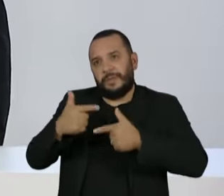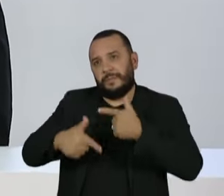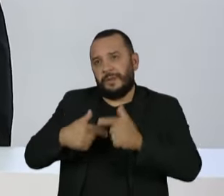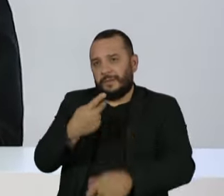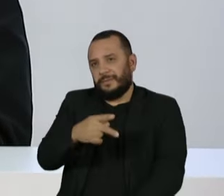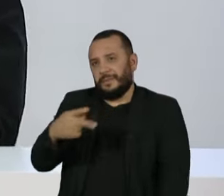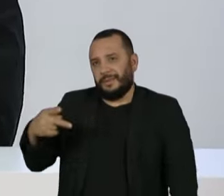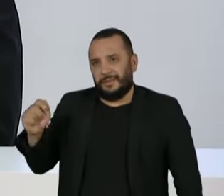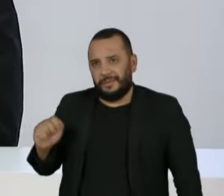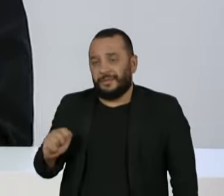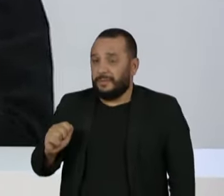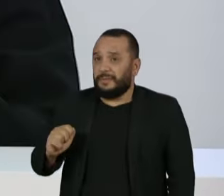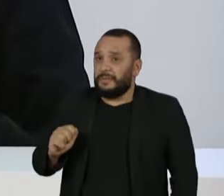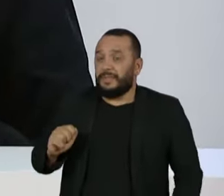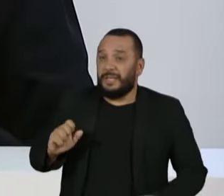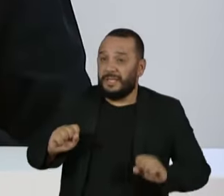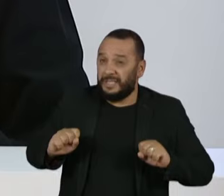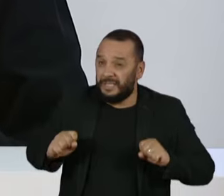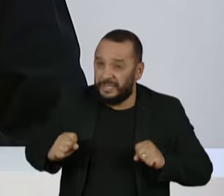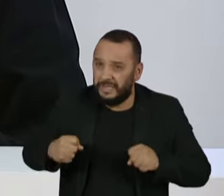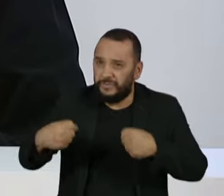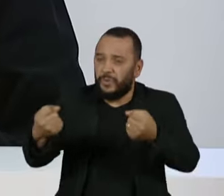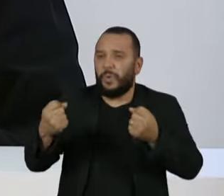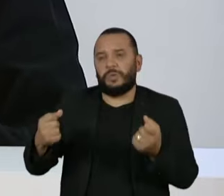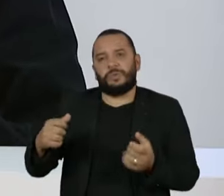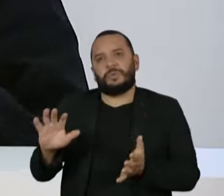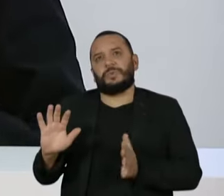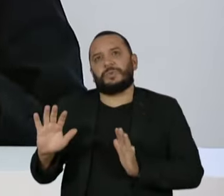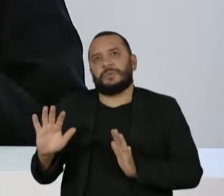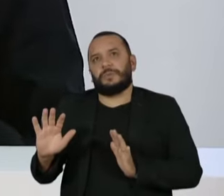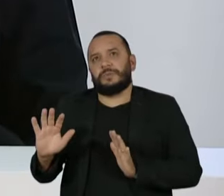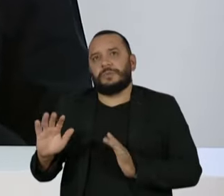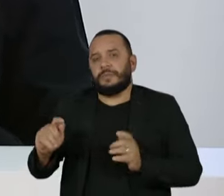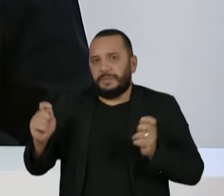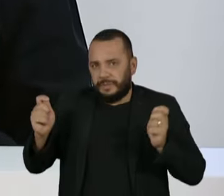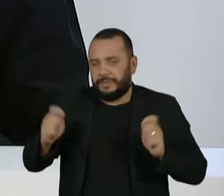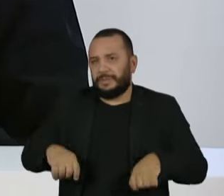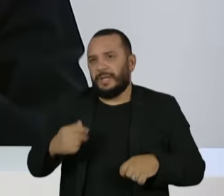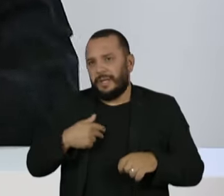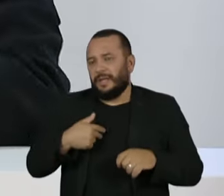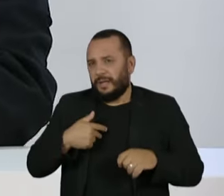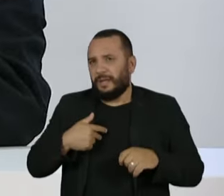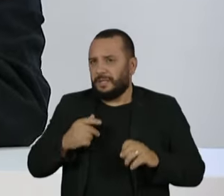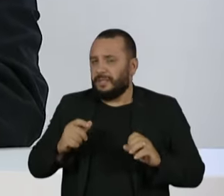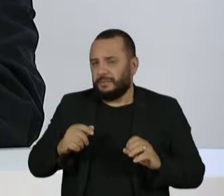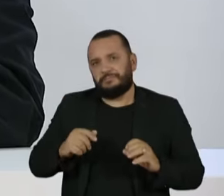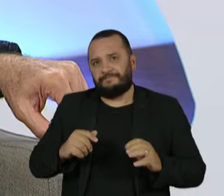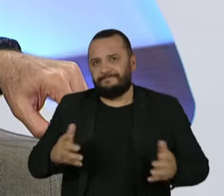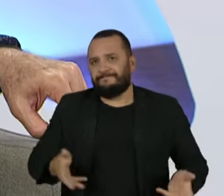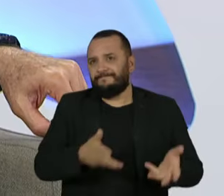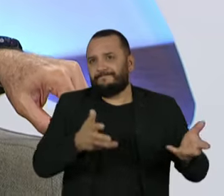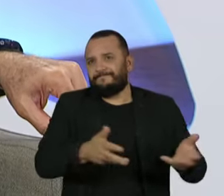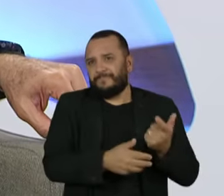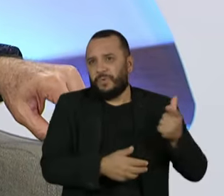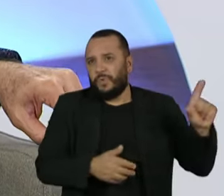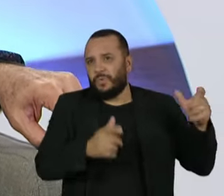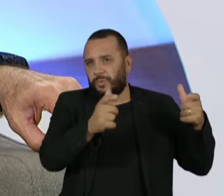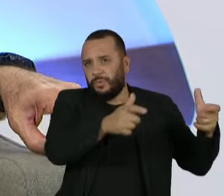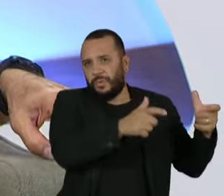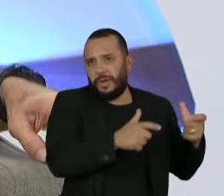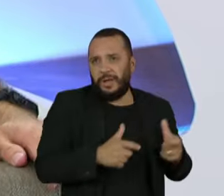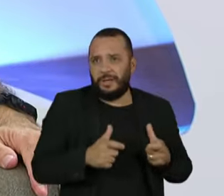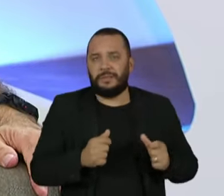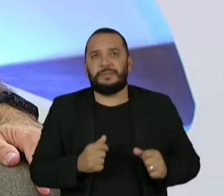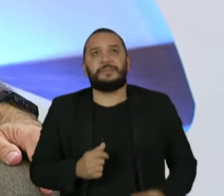esforço essa energia ela não poderia ser melhor dedicado algum outro lugar sempre poderia